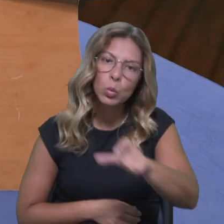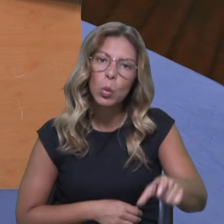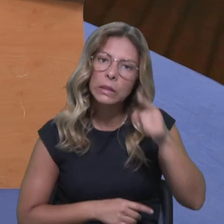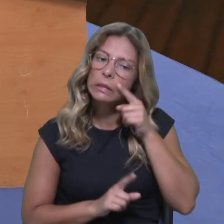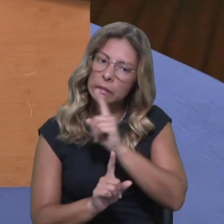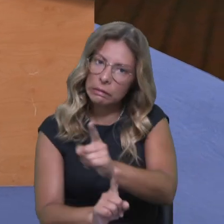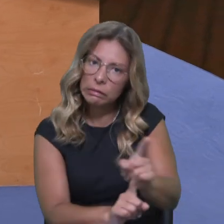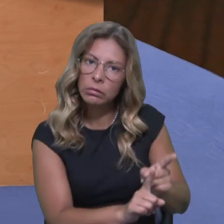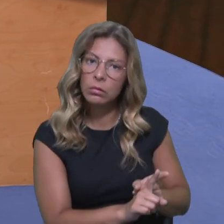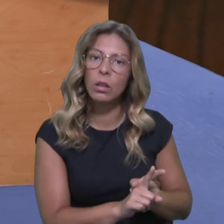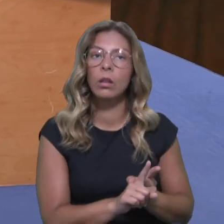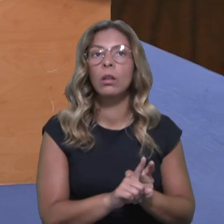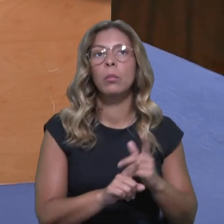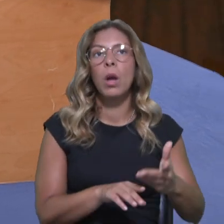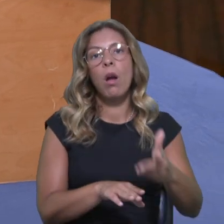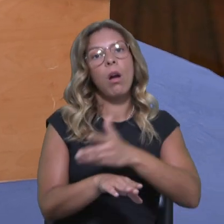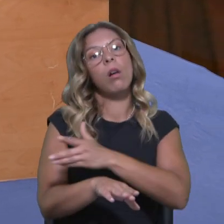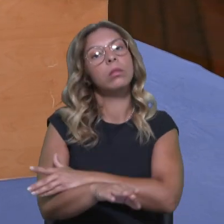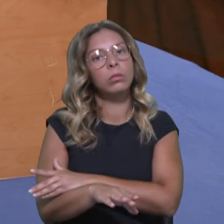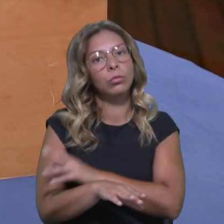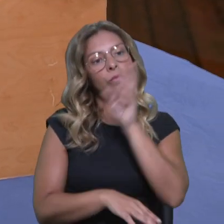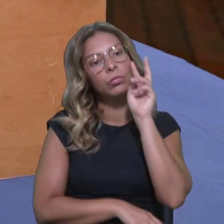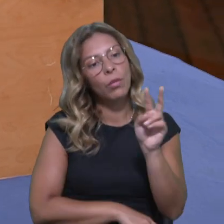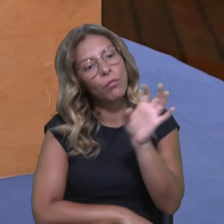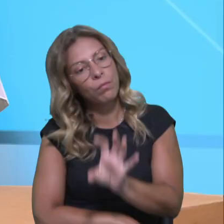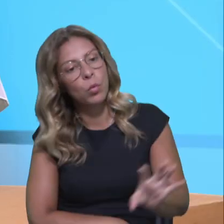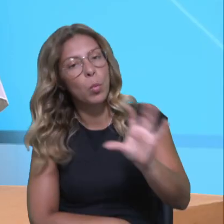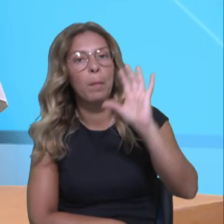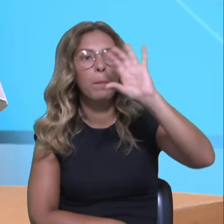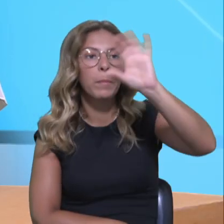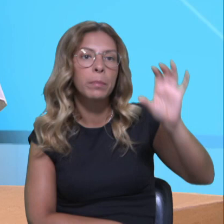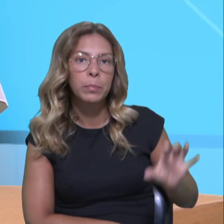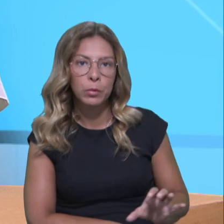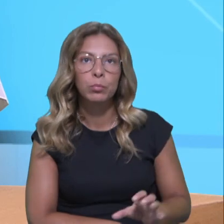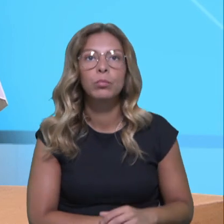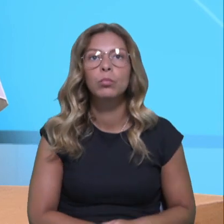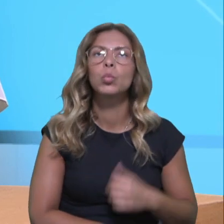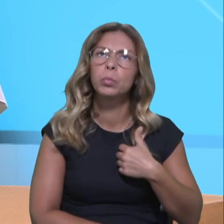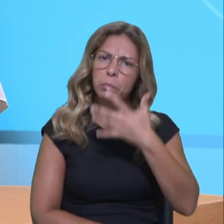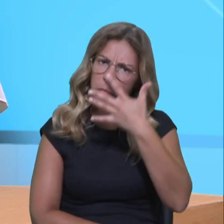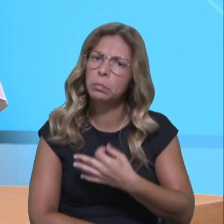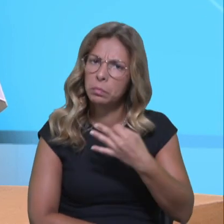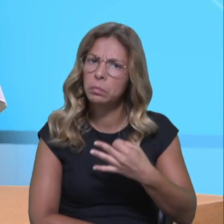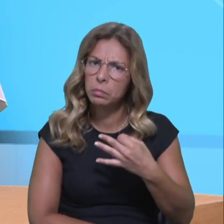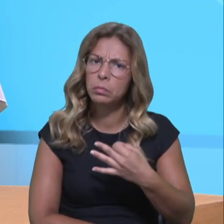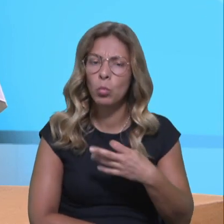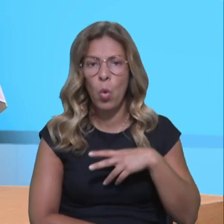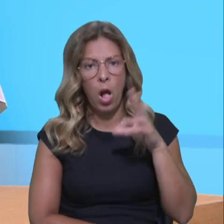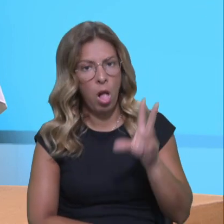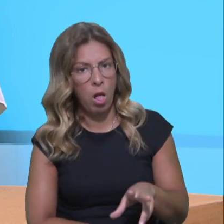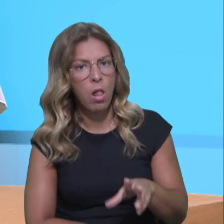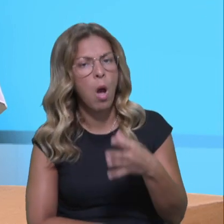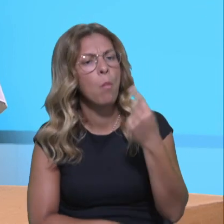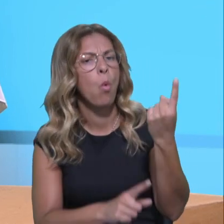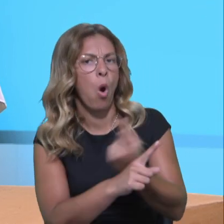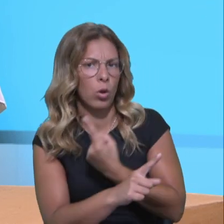também a partir das experiências que vai verificando noutros países, não é? Exatamente. É assim, eu estou convencido que em Portugal também já existe muita coisa em